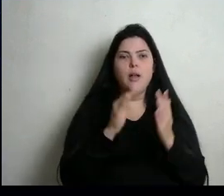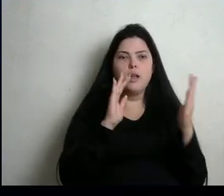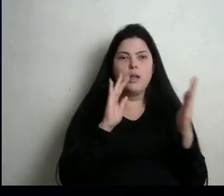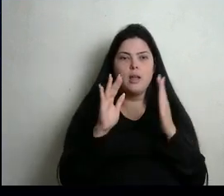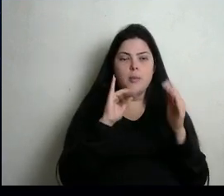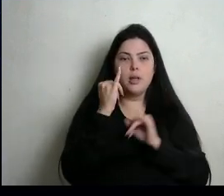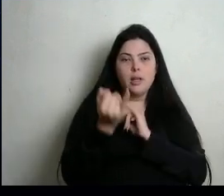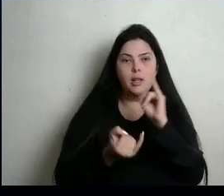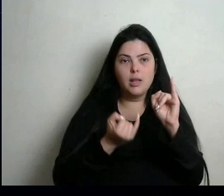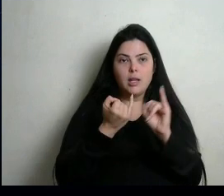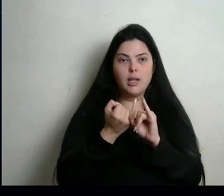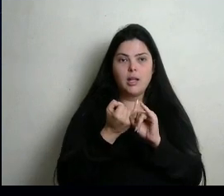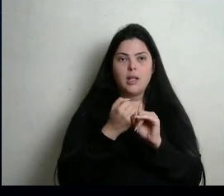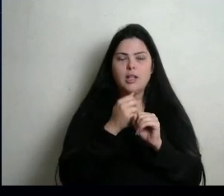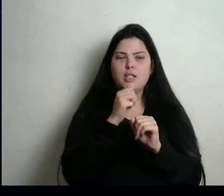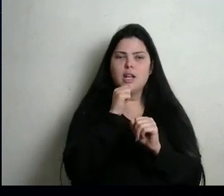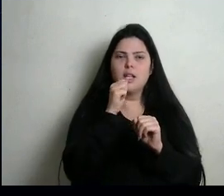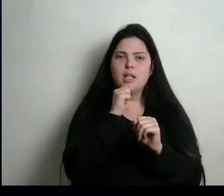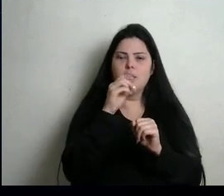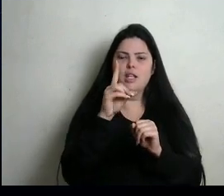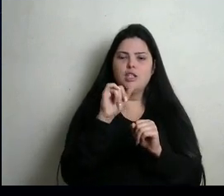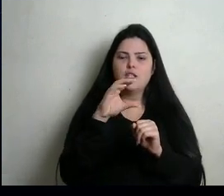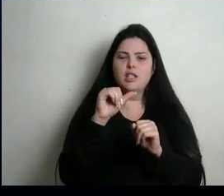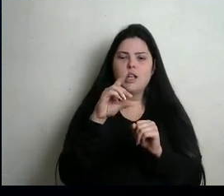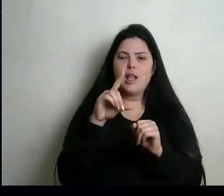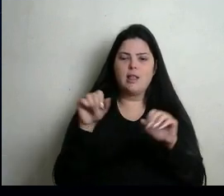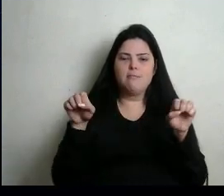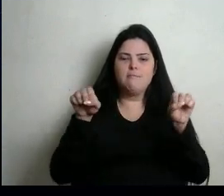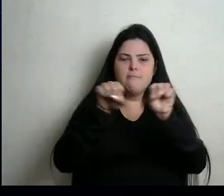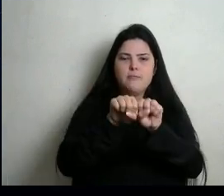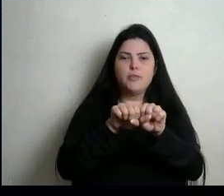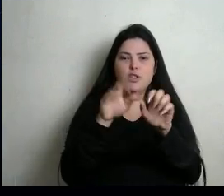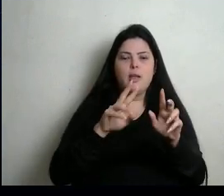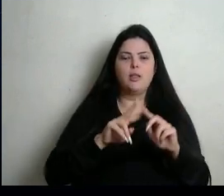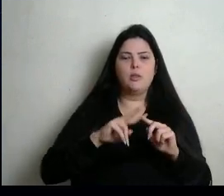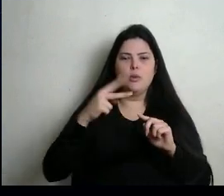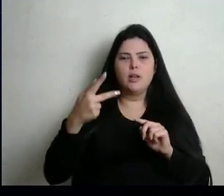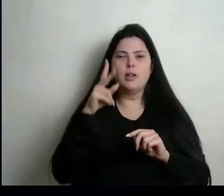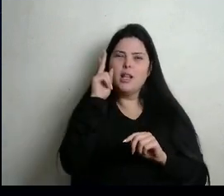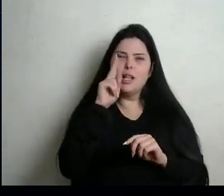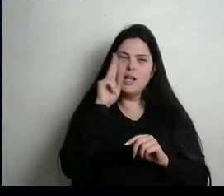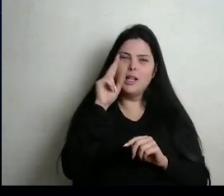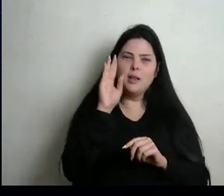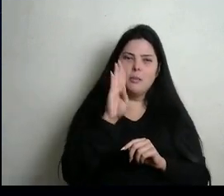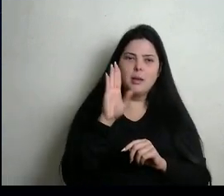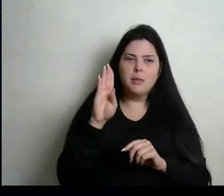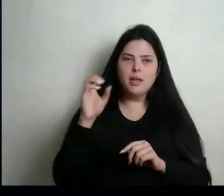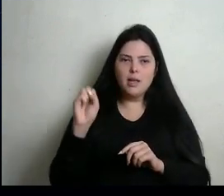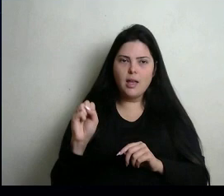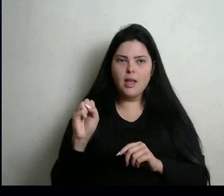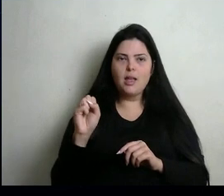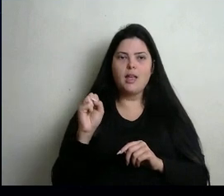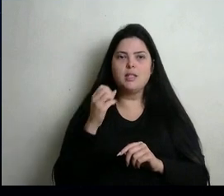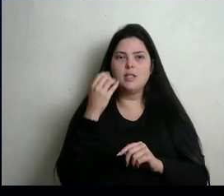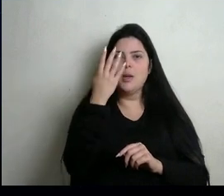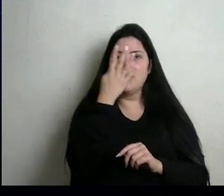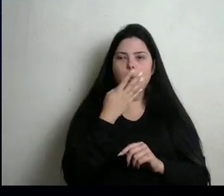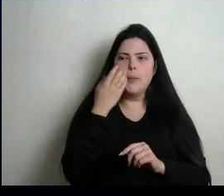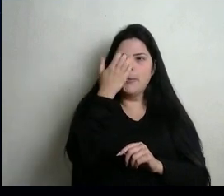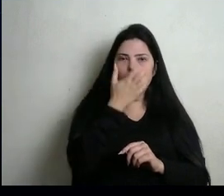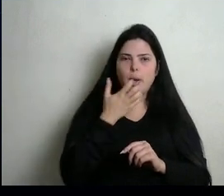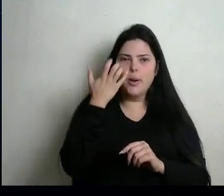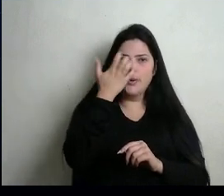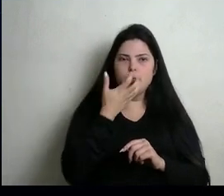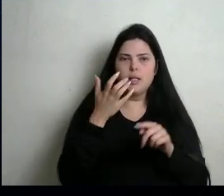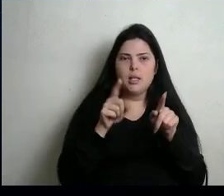ainda discada, né? Já transicionando aí para quem lembra do BBS para os browsers e tudo mais. Então